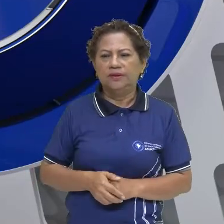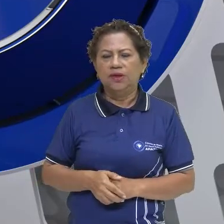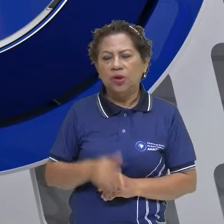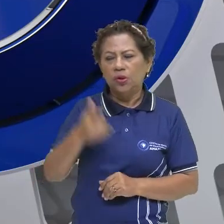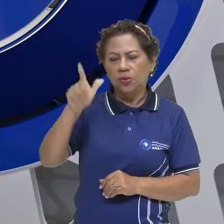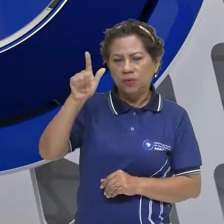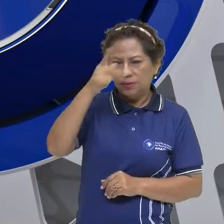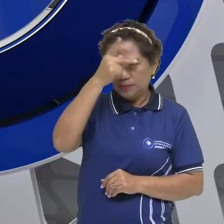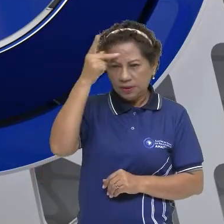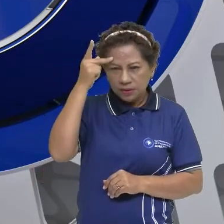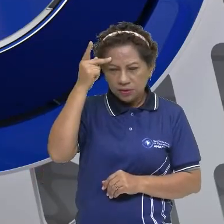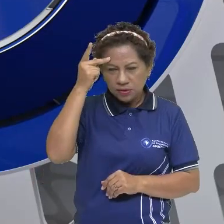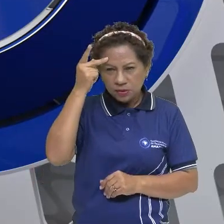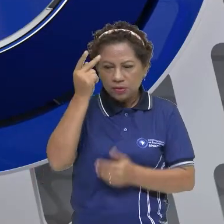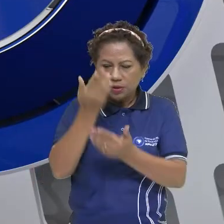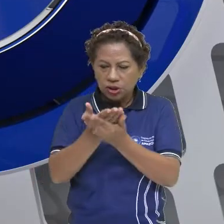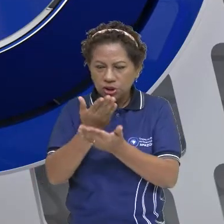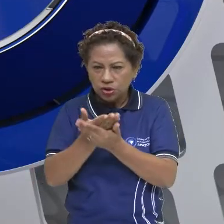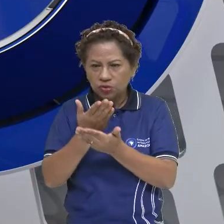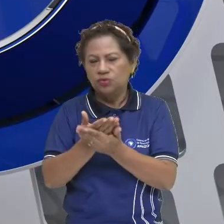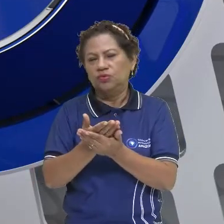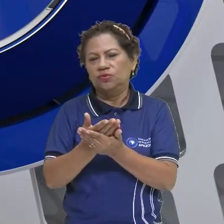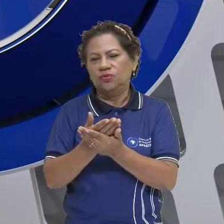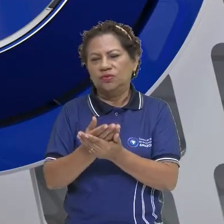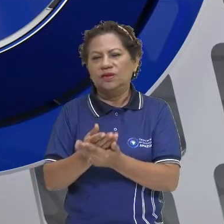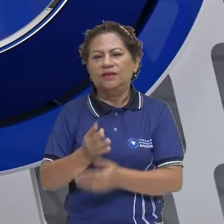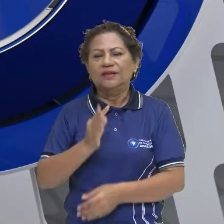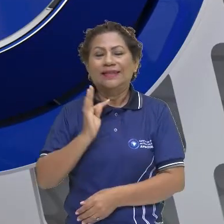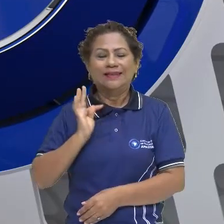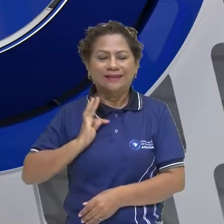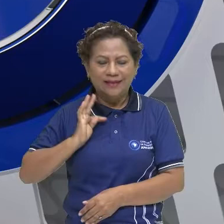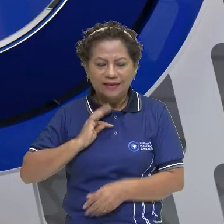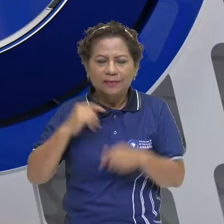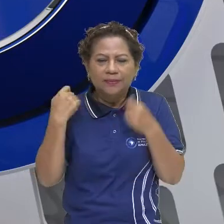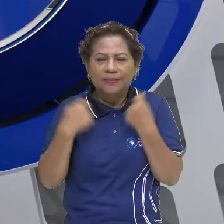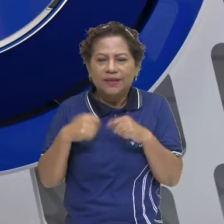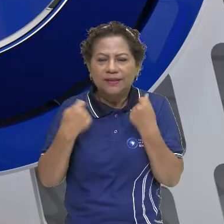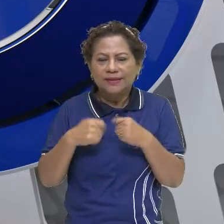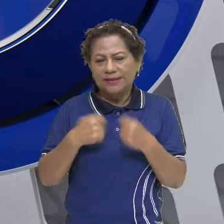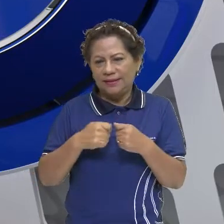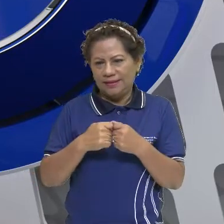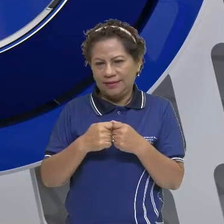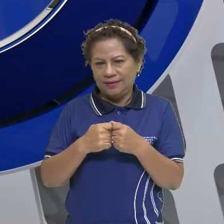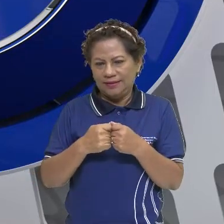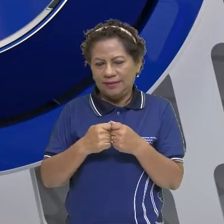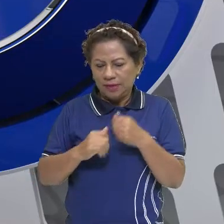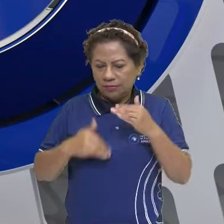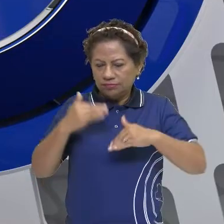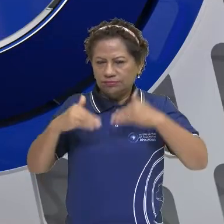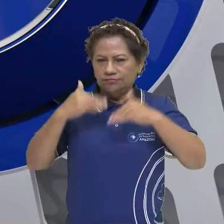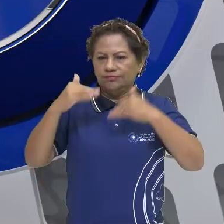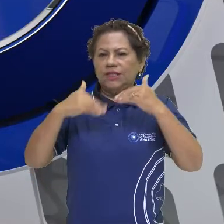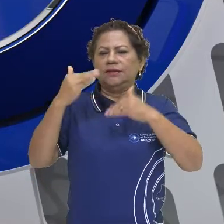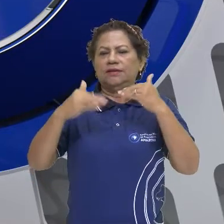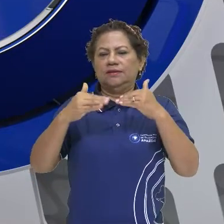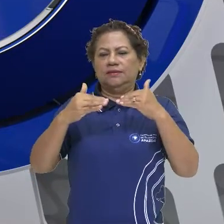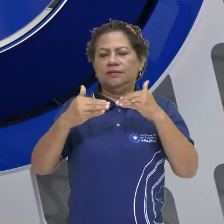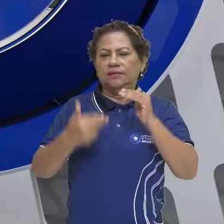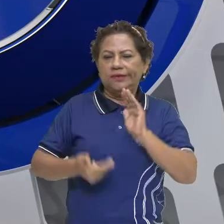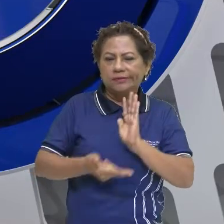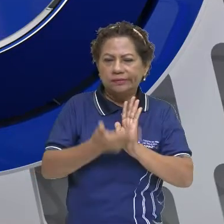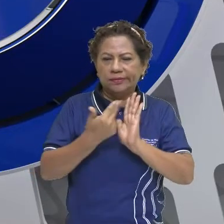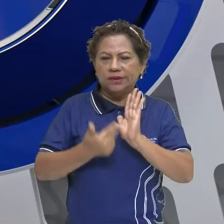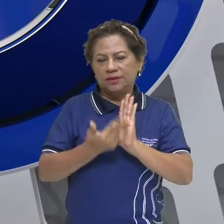estudam técnicas de desenho. Porque o desenho existem técnicas que elas podem ser aprofundadas,